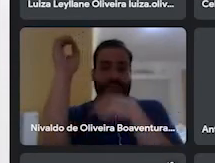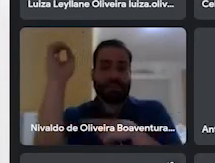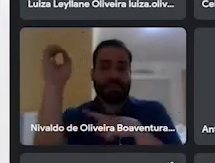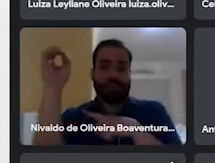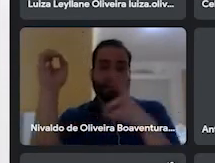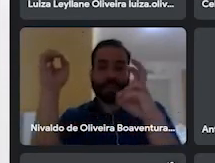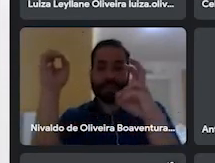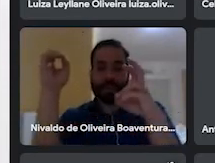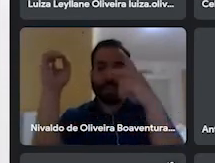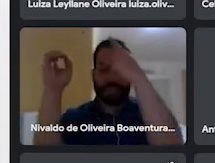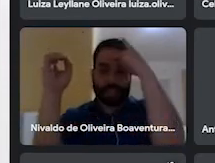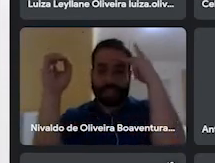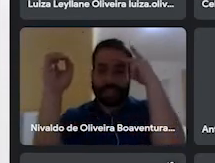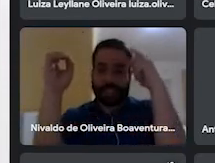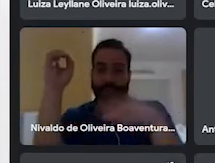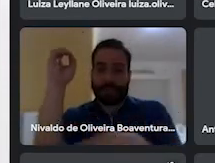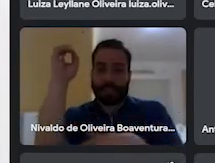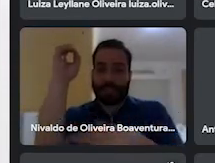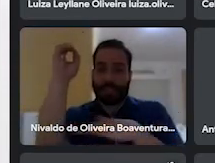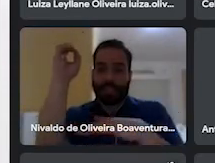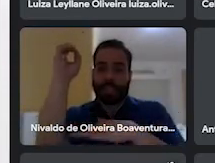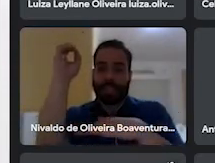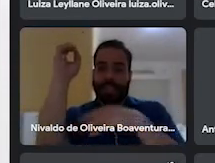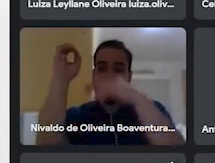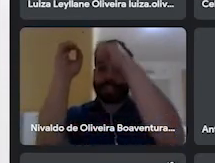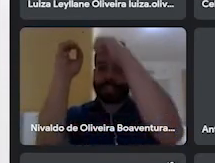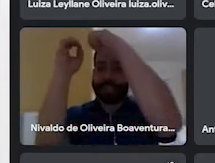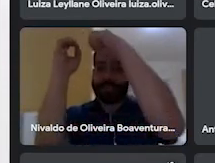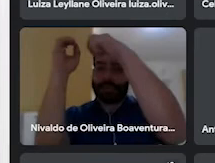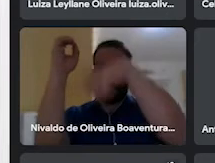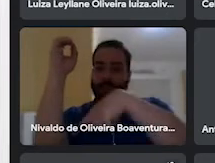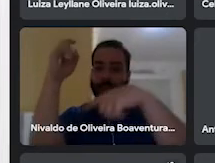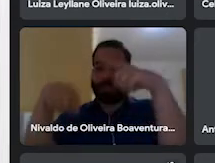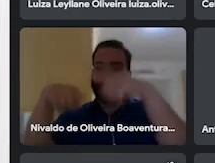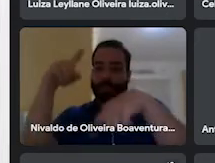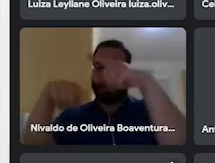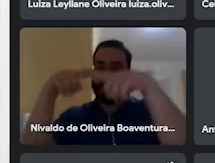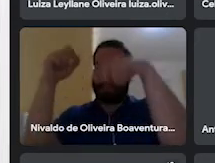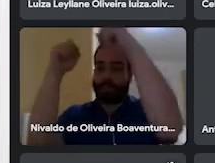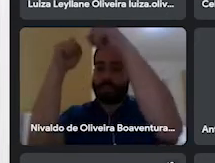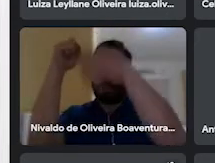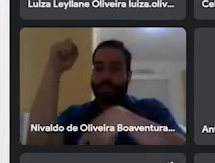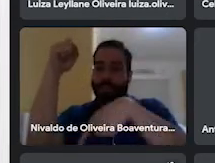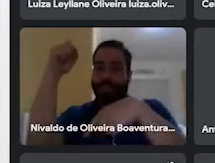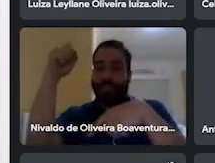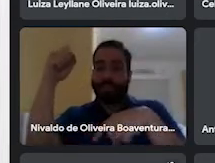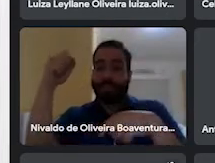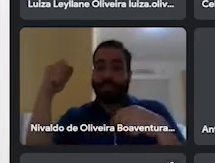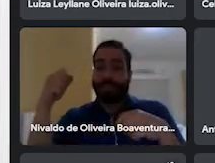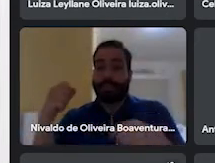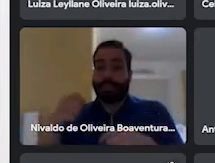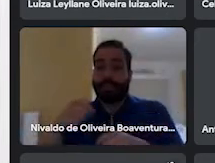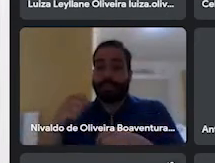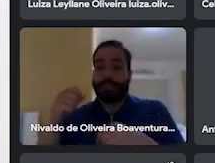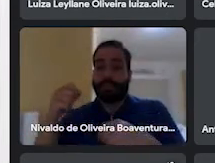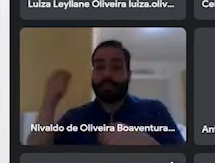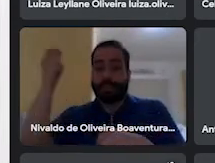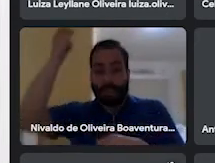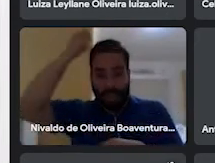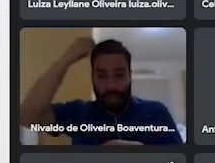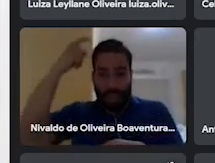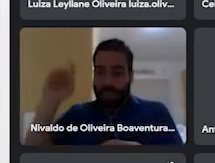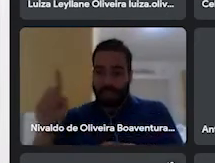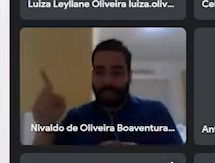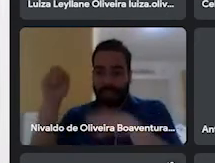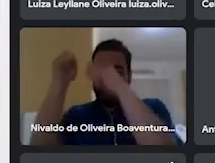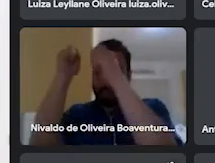pessoas embaixo, deixou cair um alicate, mas não caiu na cabeça de ninguém, não, caiu no chão. Não é